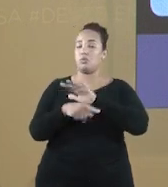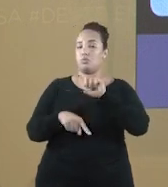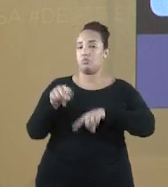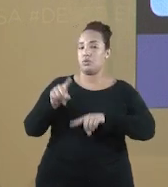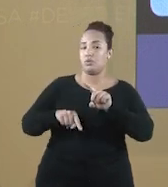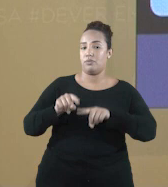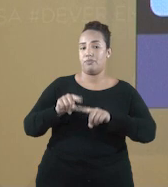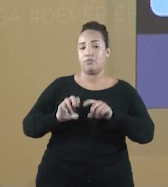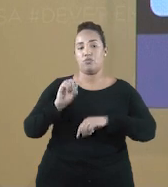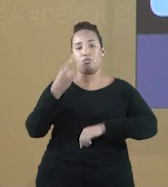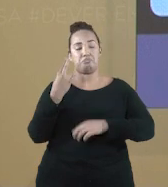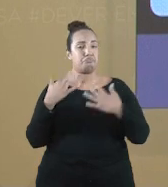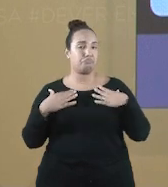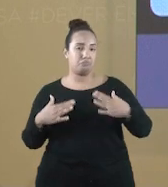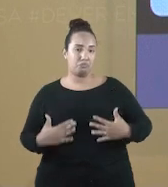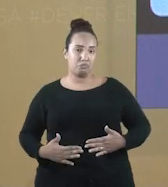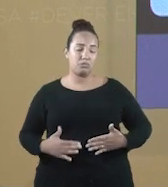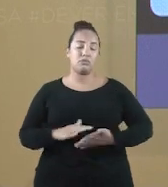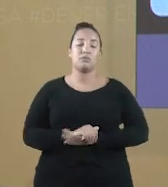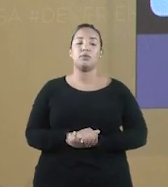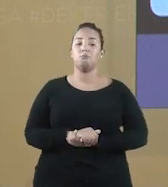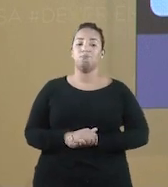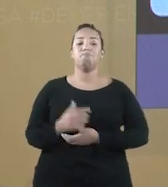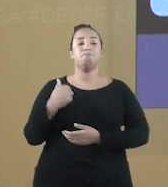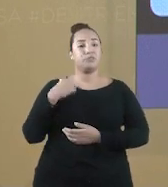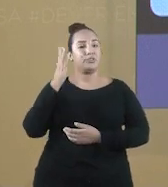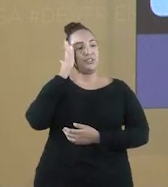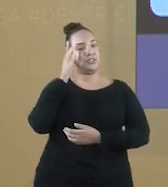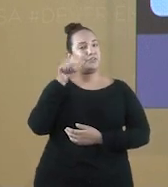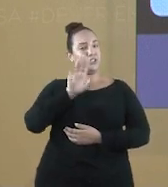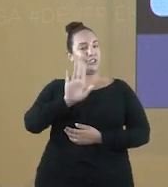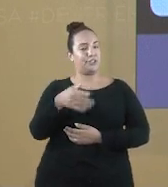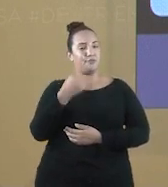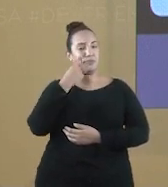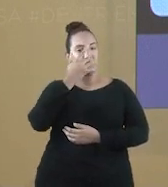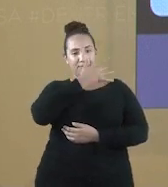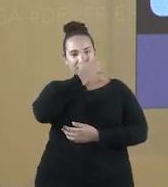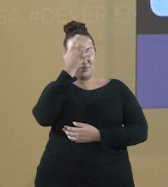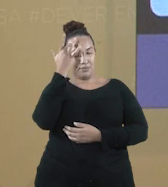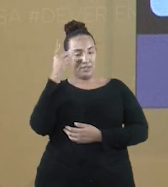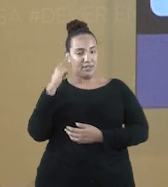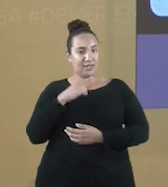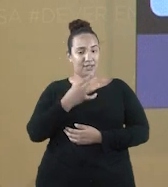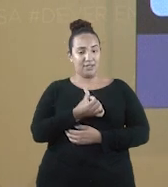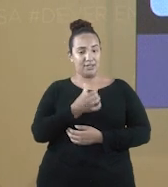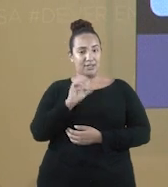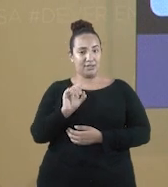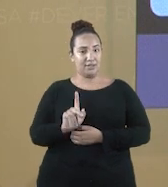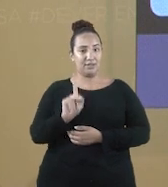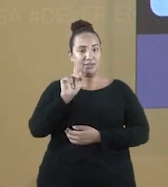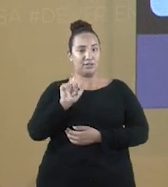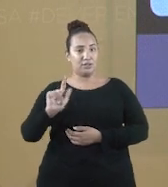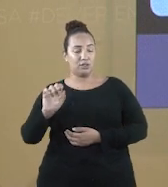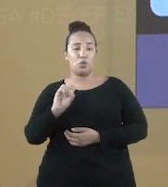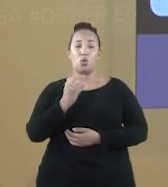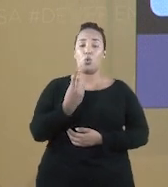objetos ou de um corpo no dia a dia. Aposto que você já ouviu alguma pessoa dizendo que possui 60